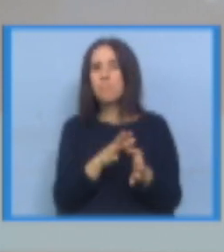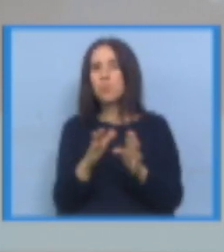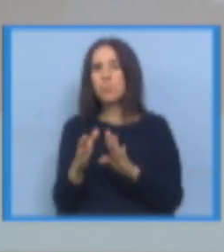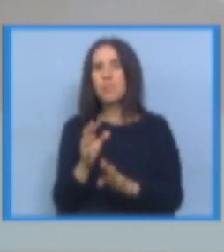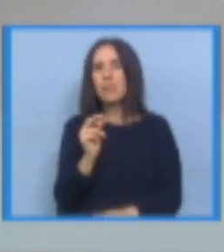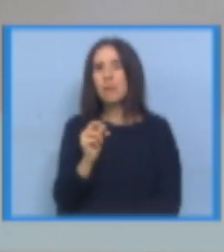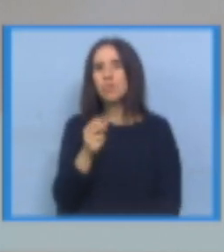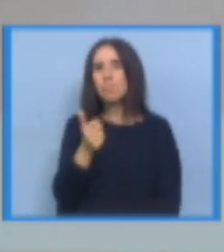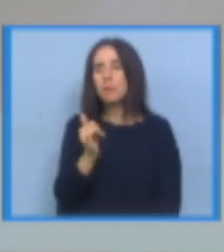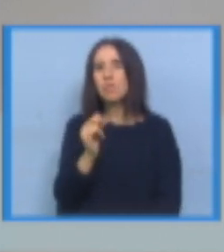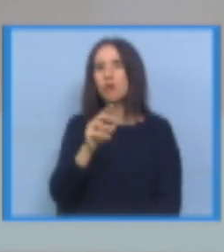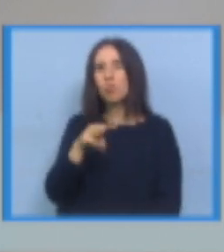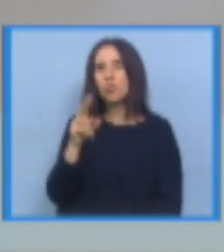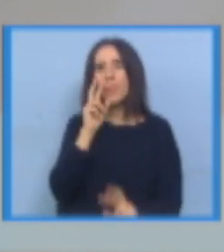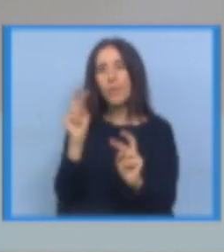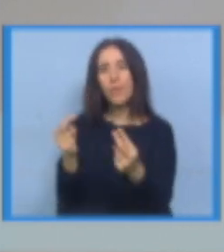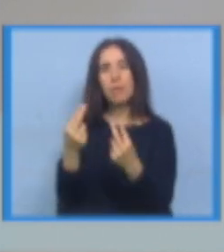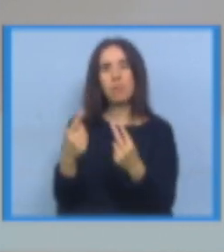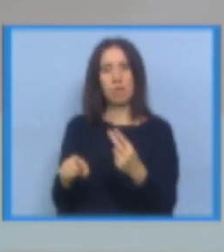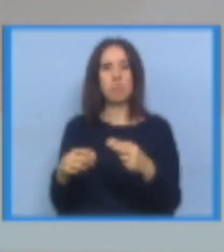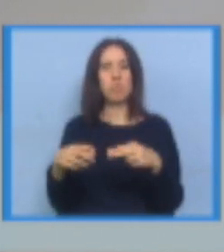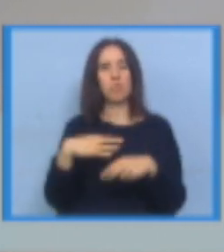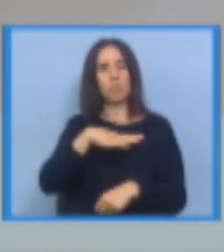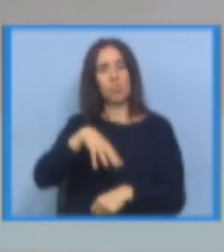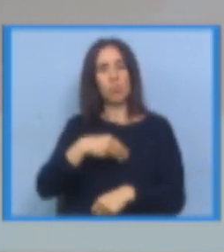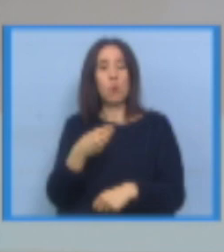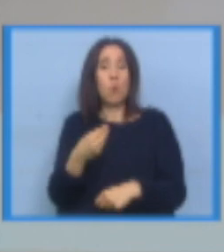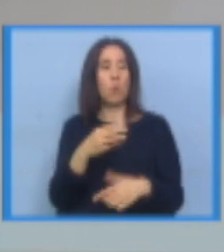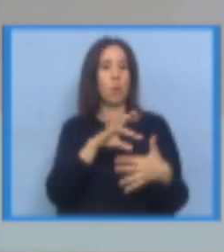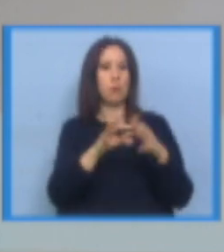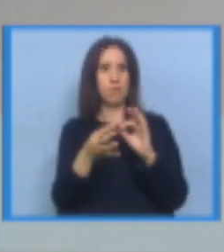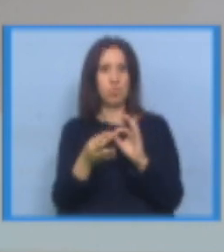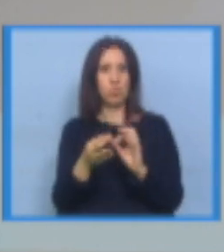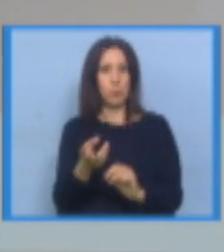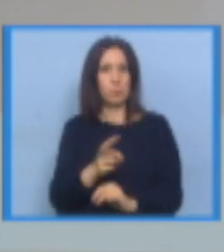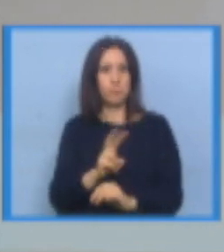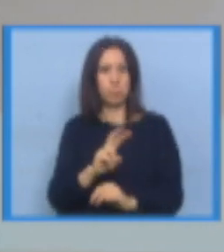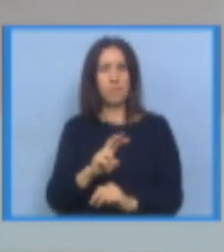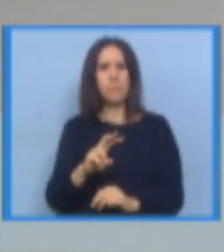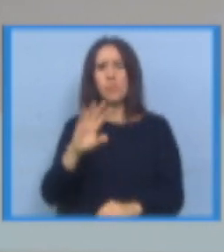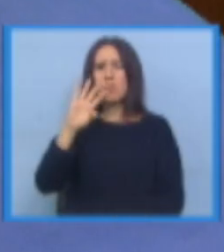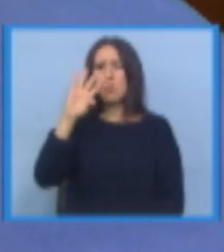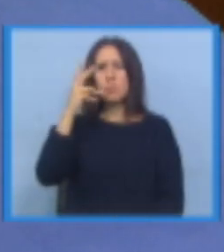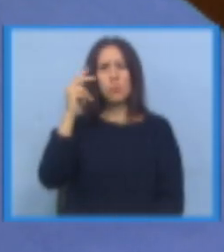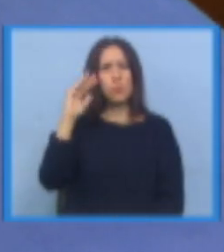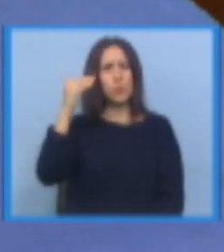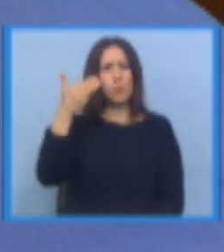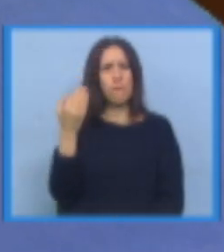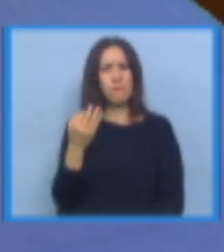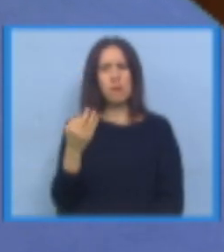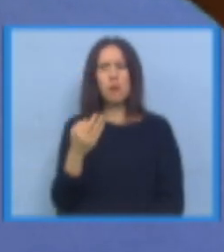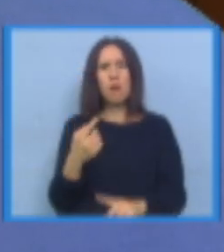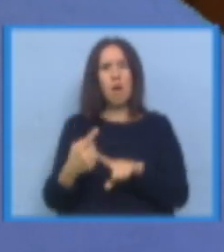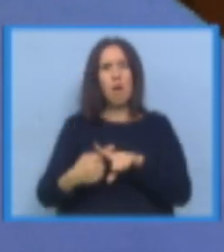3 bilhões de espectadores a assistir um Mundial ou uns Jogos Olímpicos. Portanto, não há acontecimento algum que mova